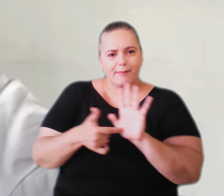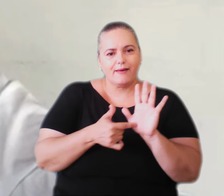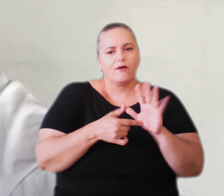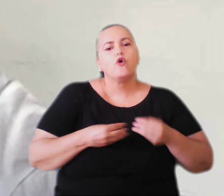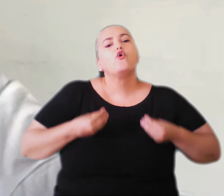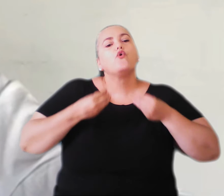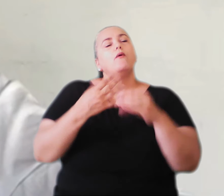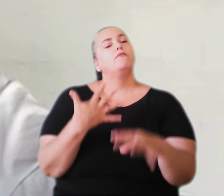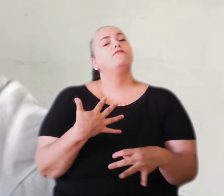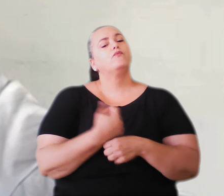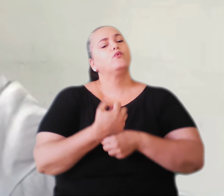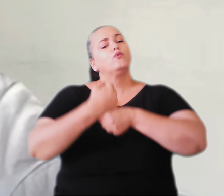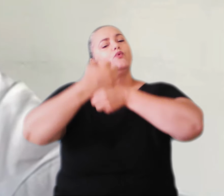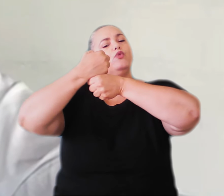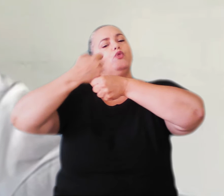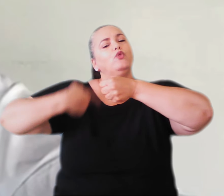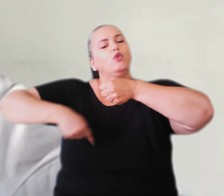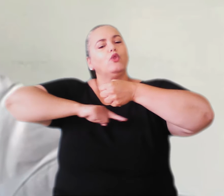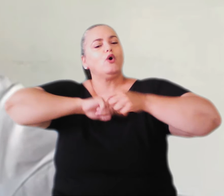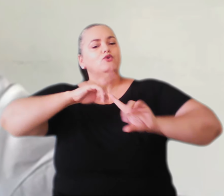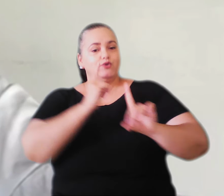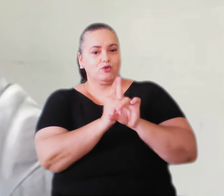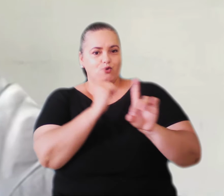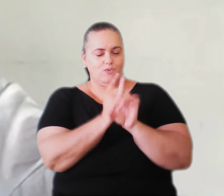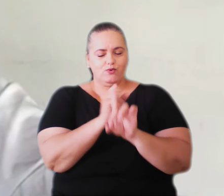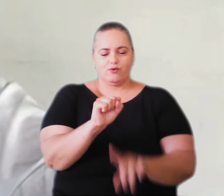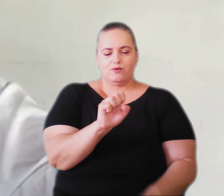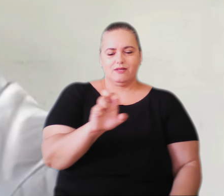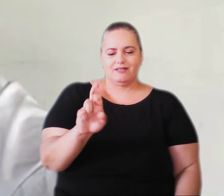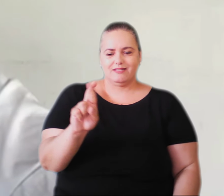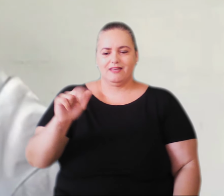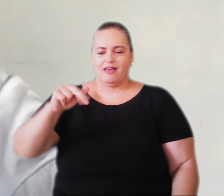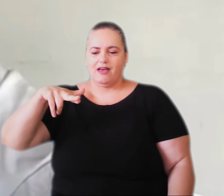estamos construindo também o nosso encontro com os Serranos na TV, que vocês